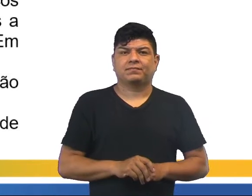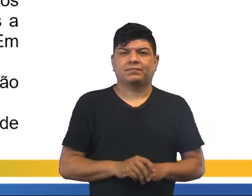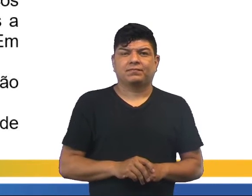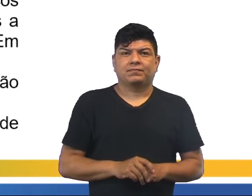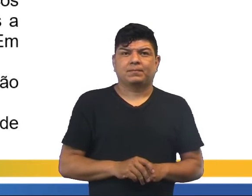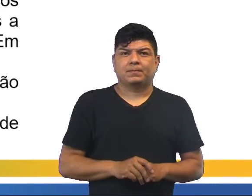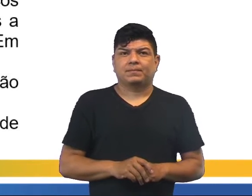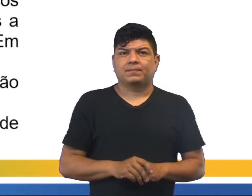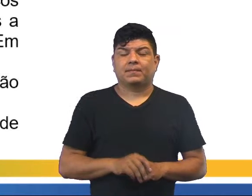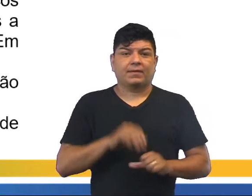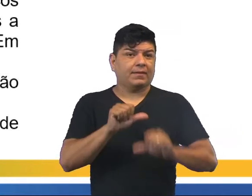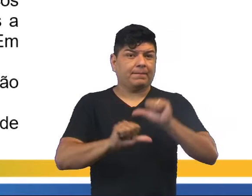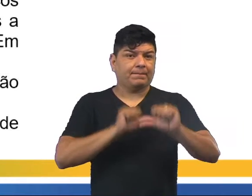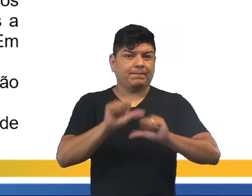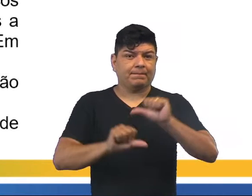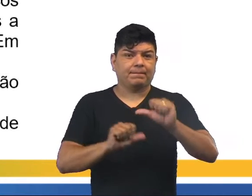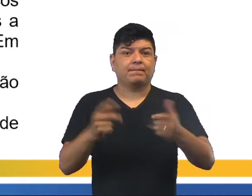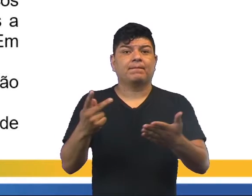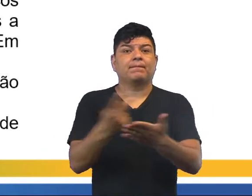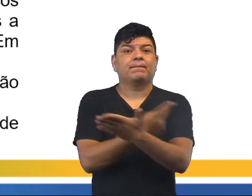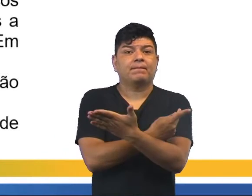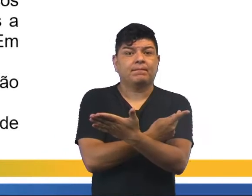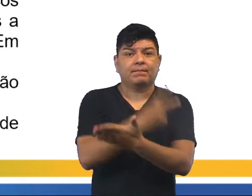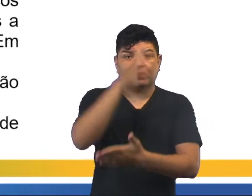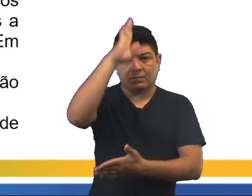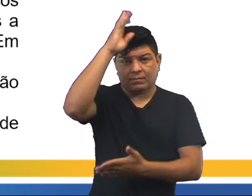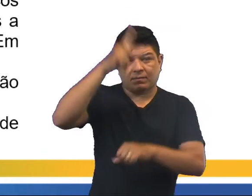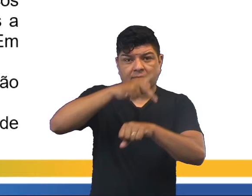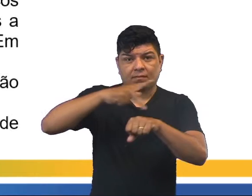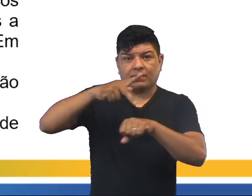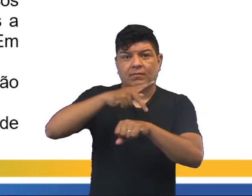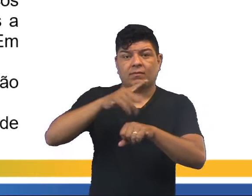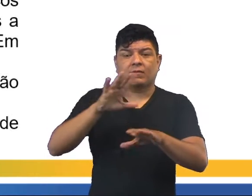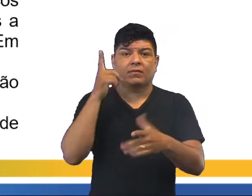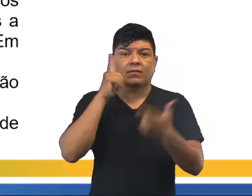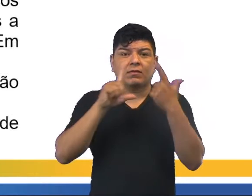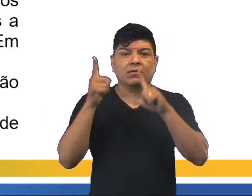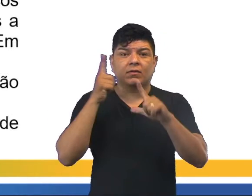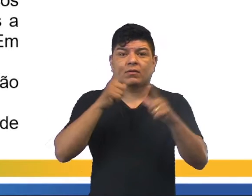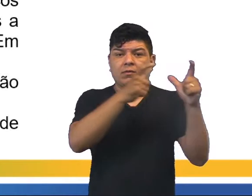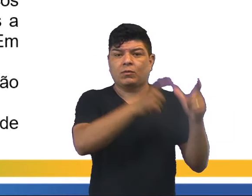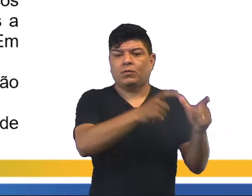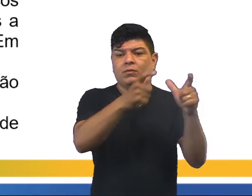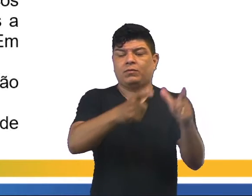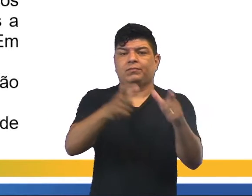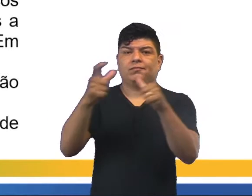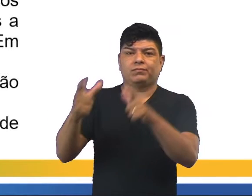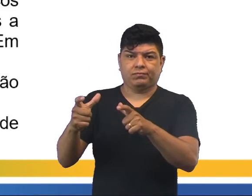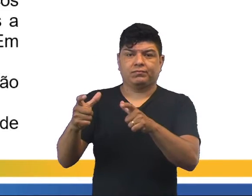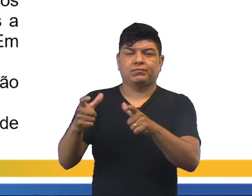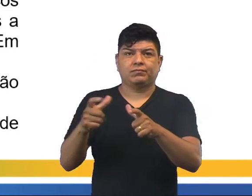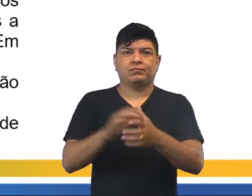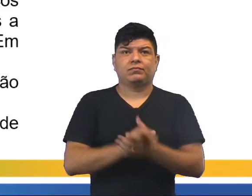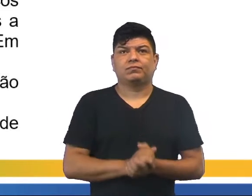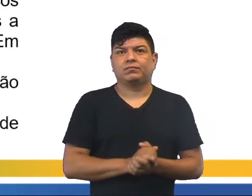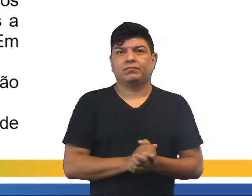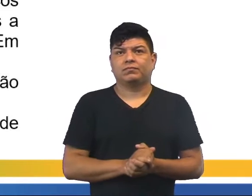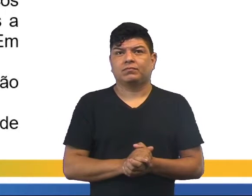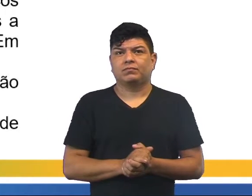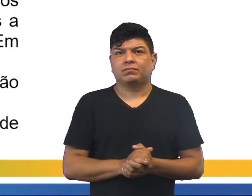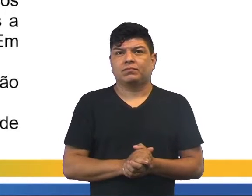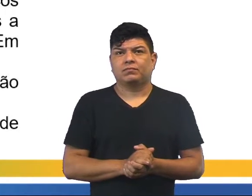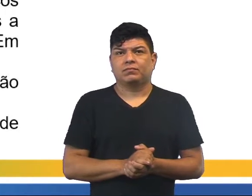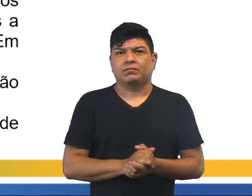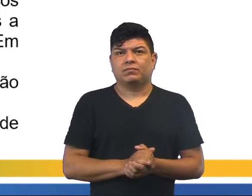Bom, as mudanças que aconteceram em Roma, né, com as conquistas territoriais, os militares, né, que